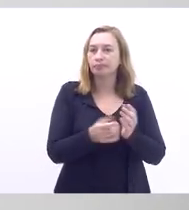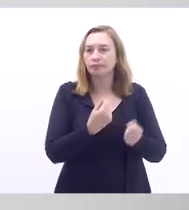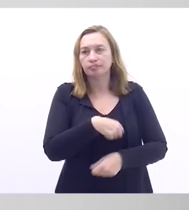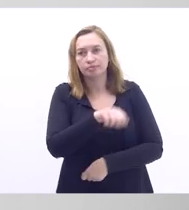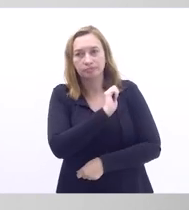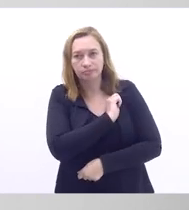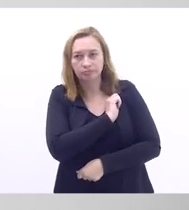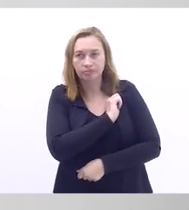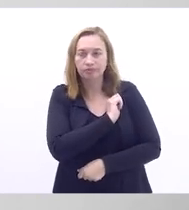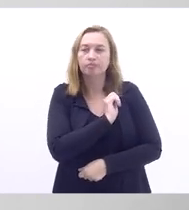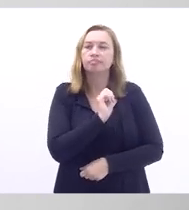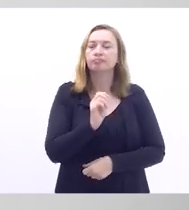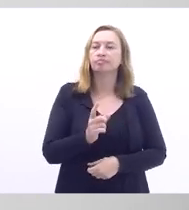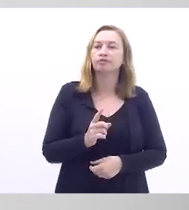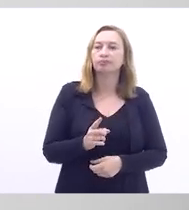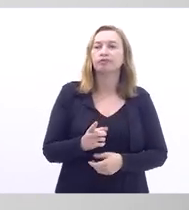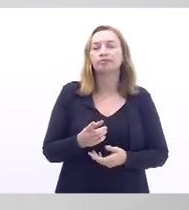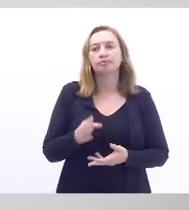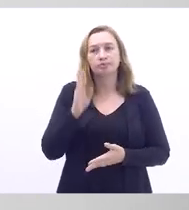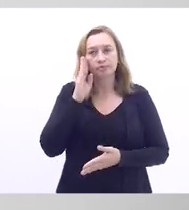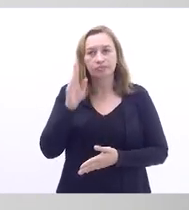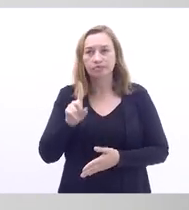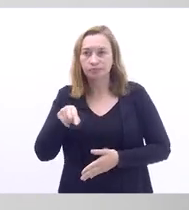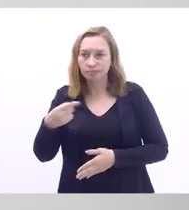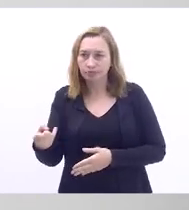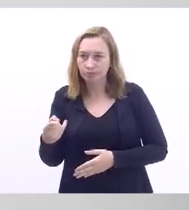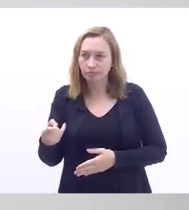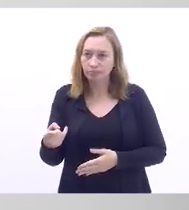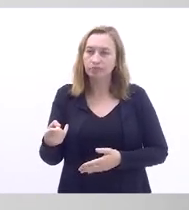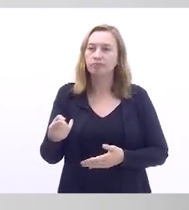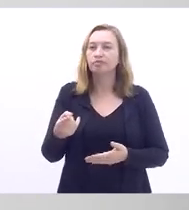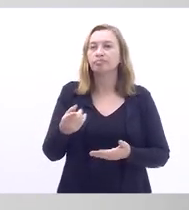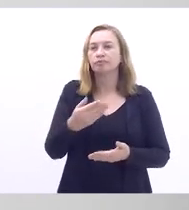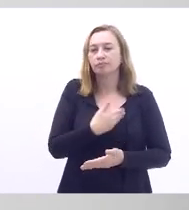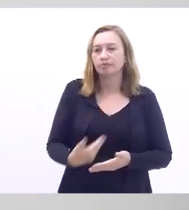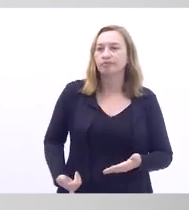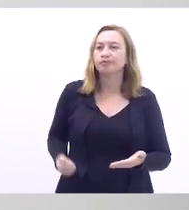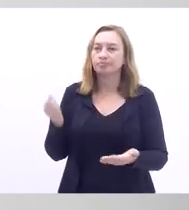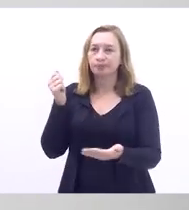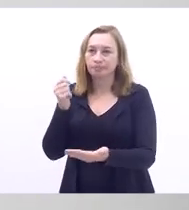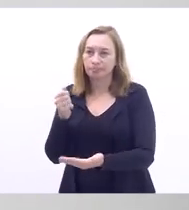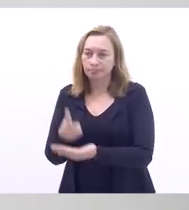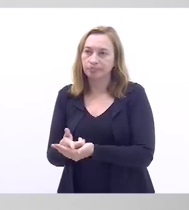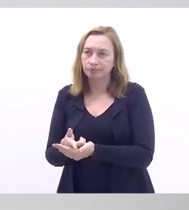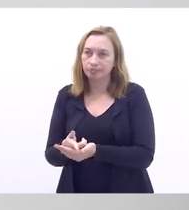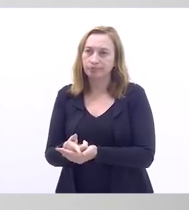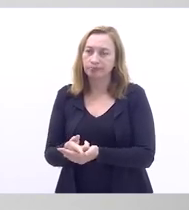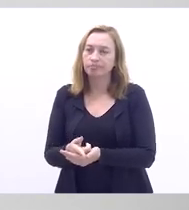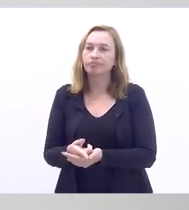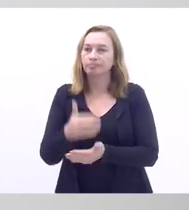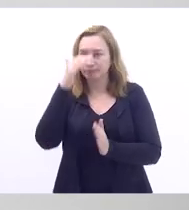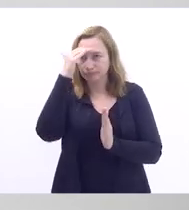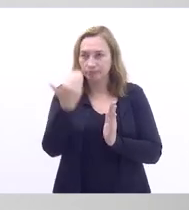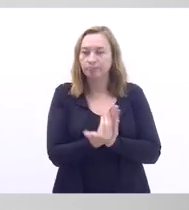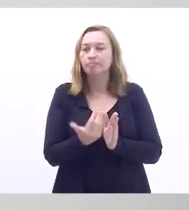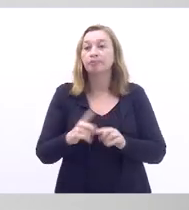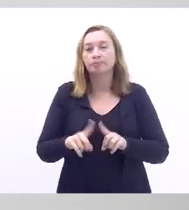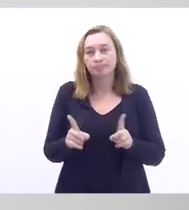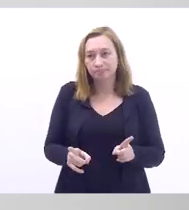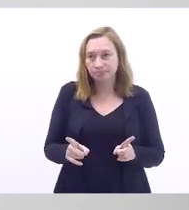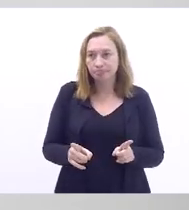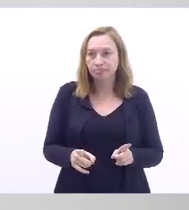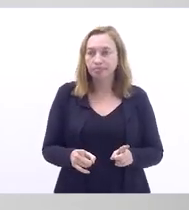que já são previstos em lei Na verdade o Governo deveria estar cumprindo a lei e garantiu nesses enquadramento Mas de qualquer forma